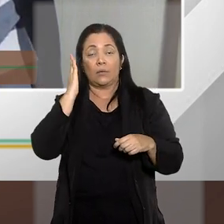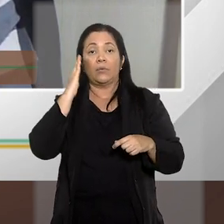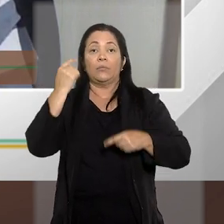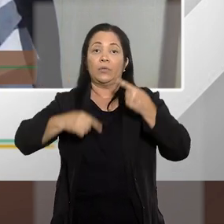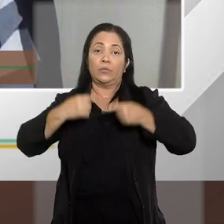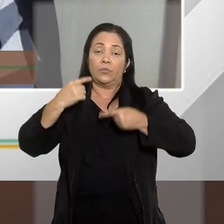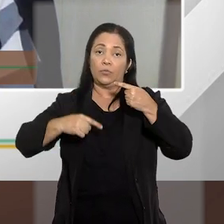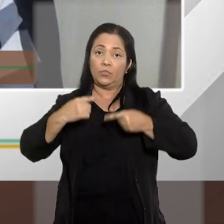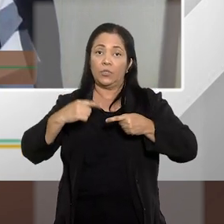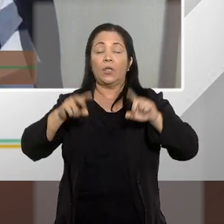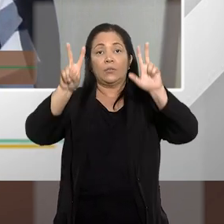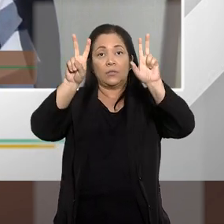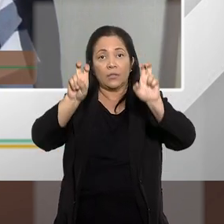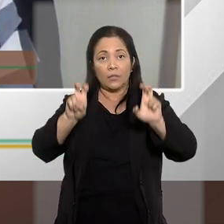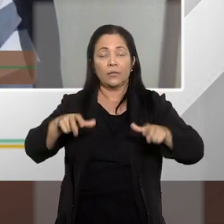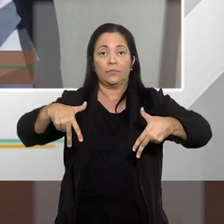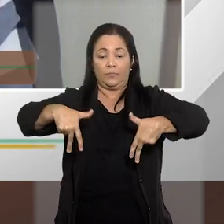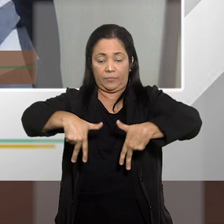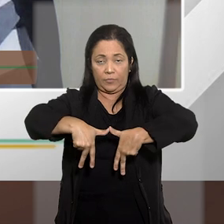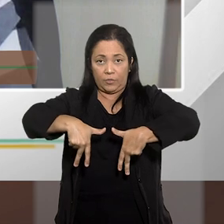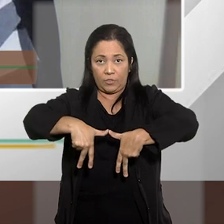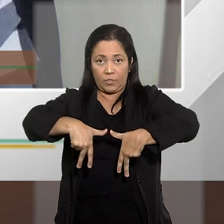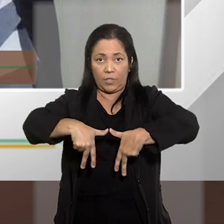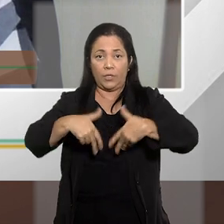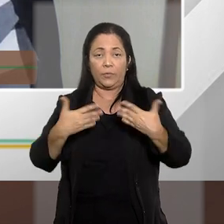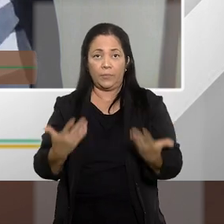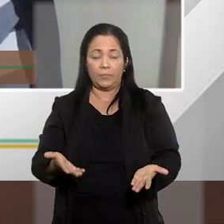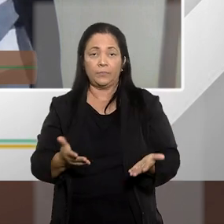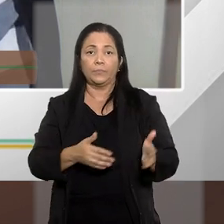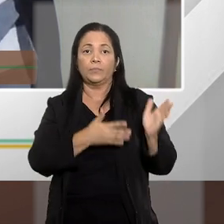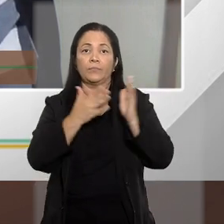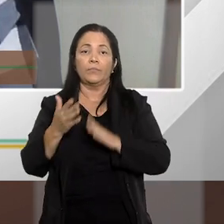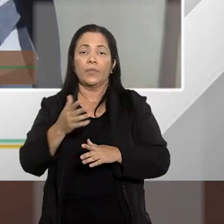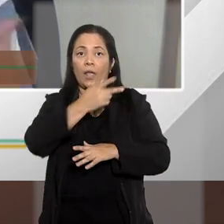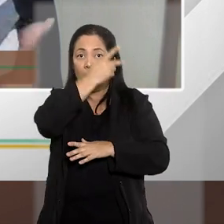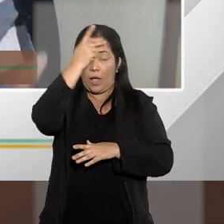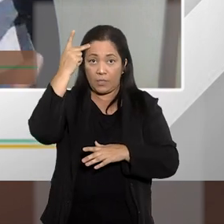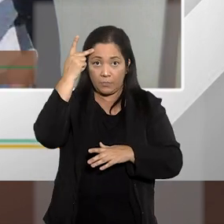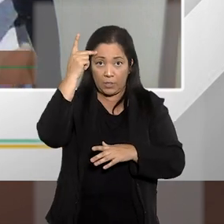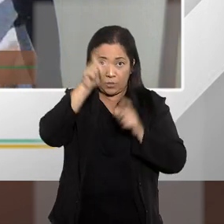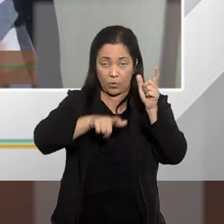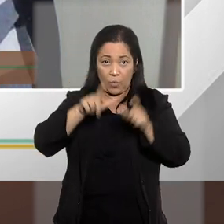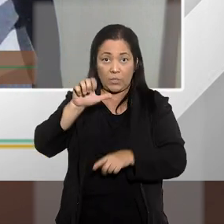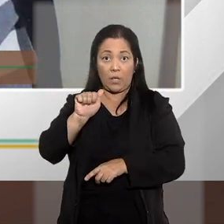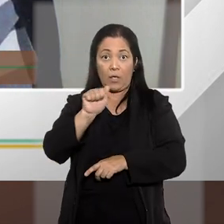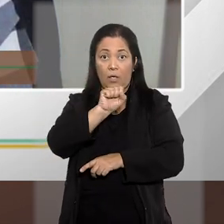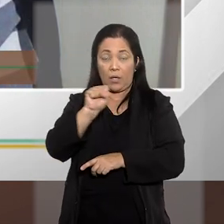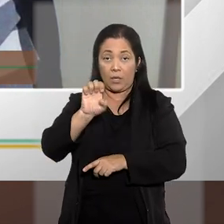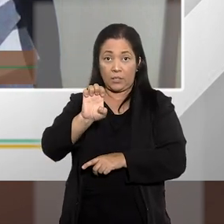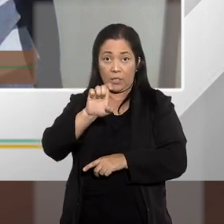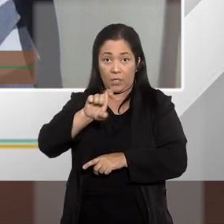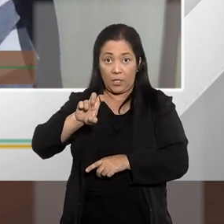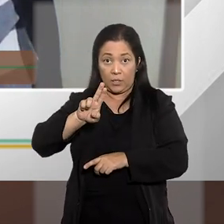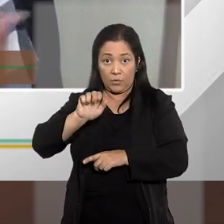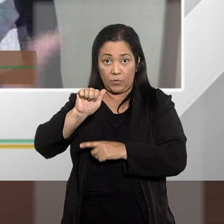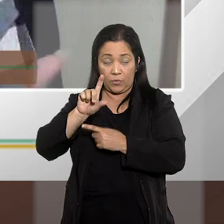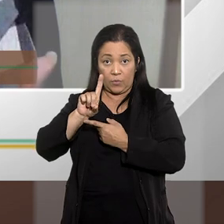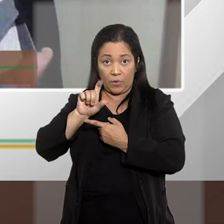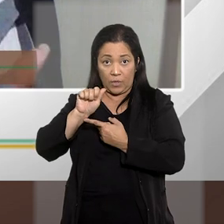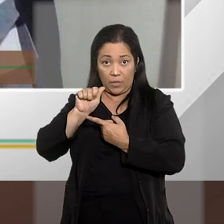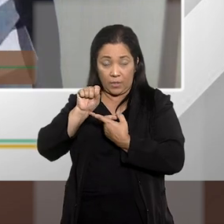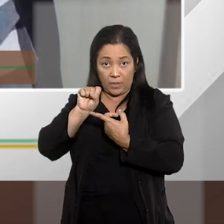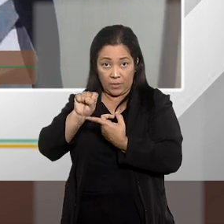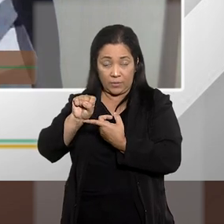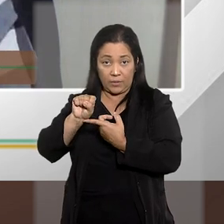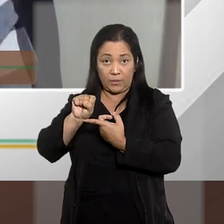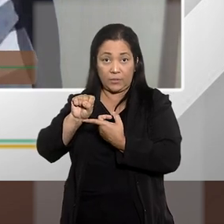tem muito nesse campo. As pessoas assexuadas, as pessoas que querem desmistificar essa ideia de que pessoas assexuadas não